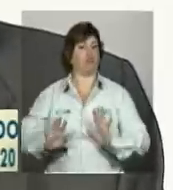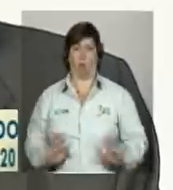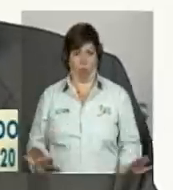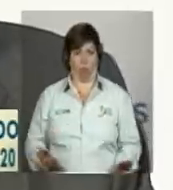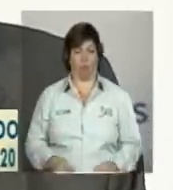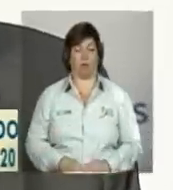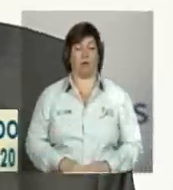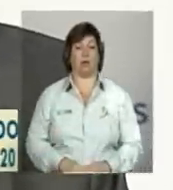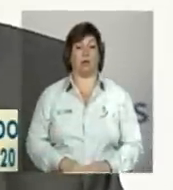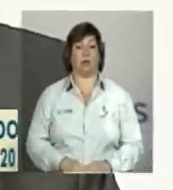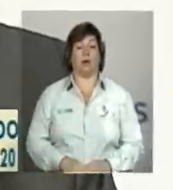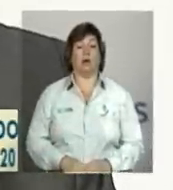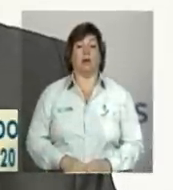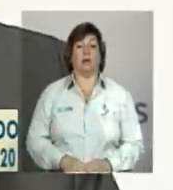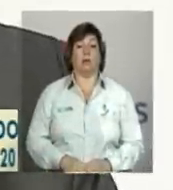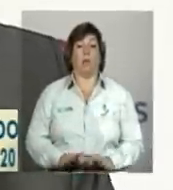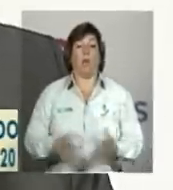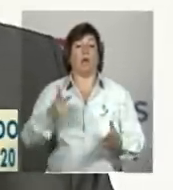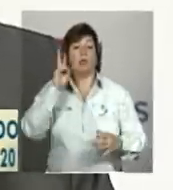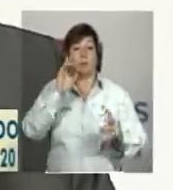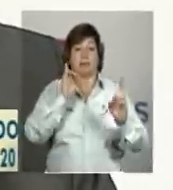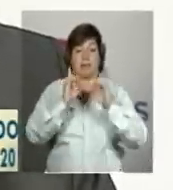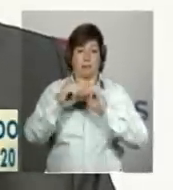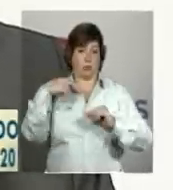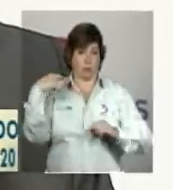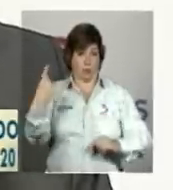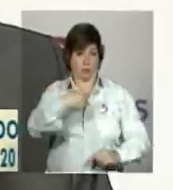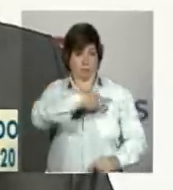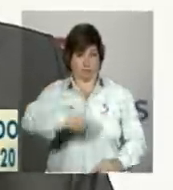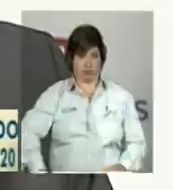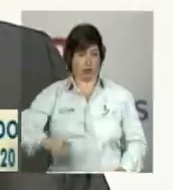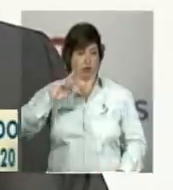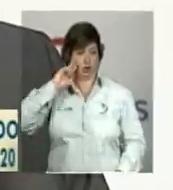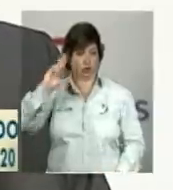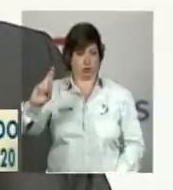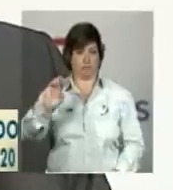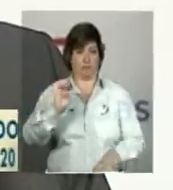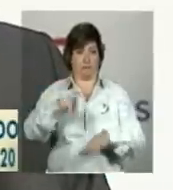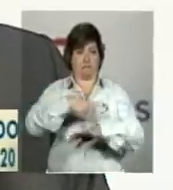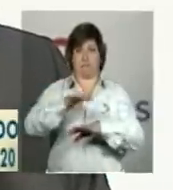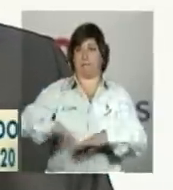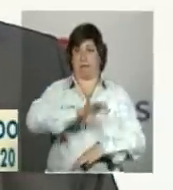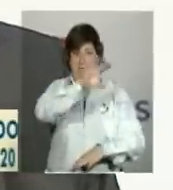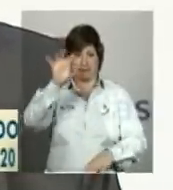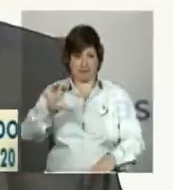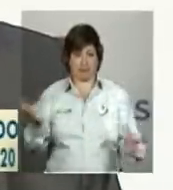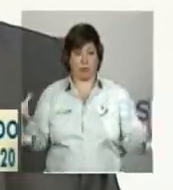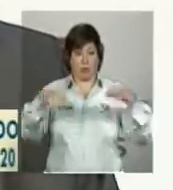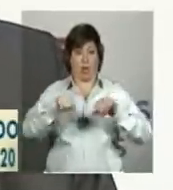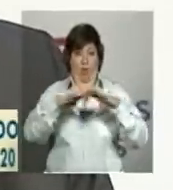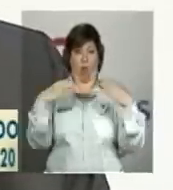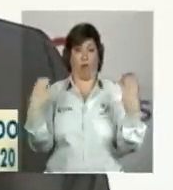Quanto ao debate dos chefes de Estado, numa conferência como essa,